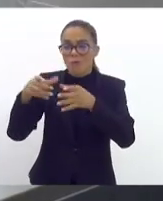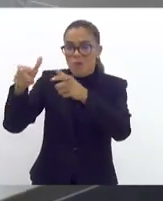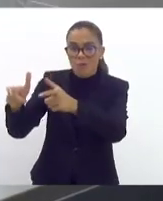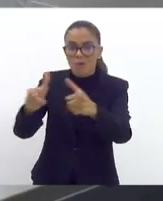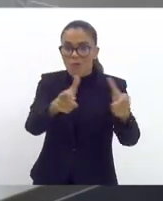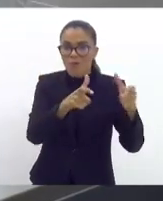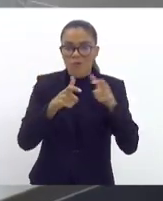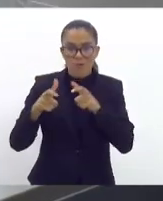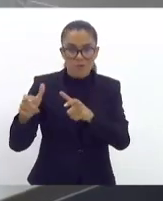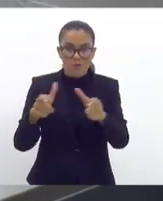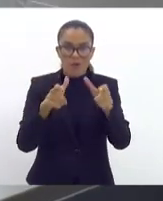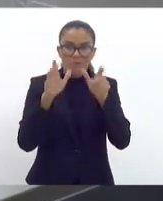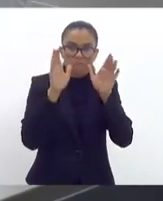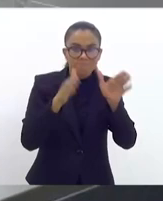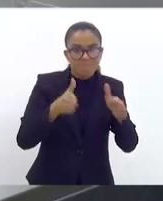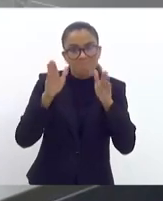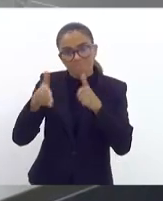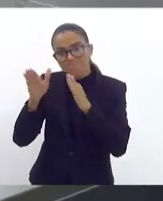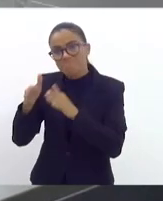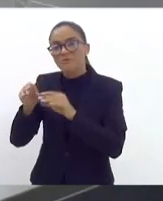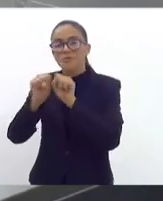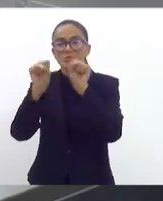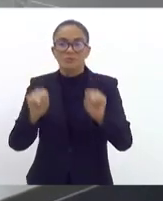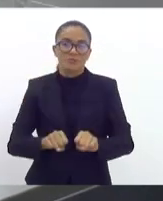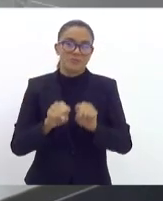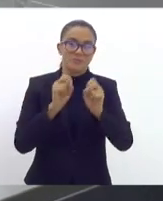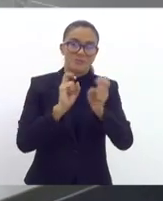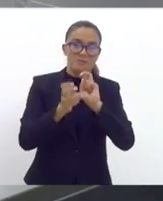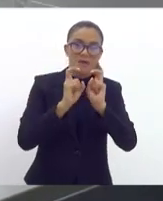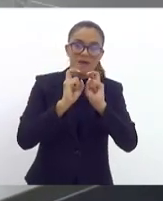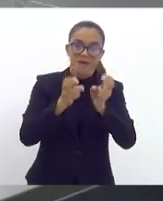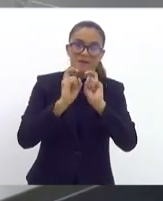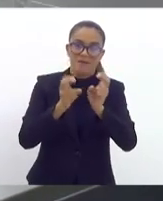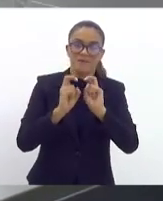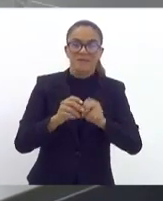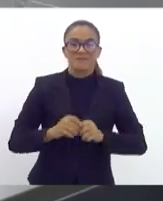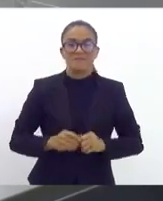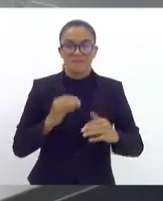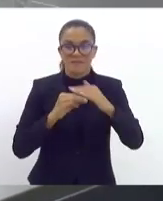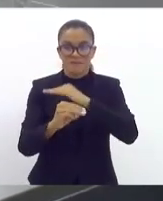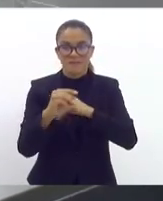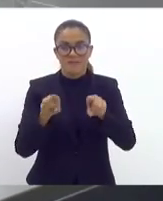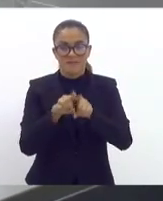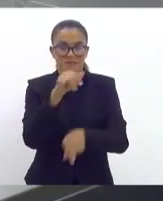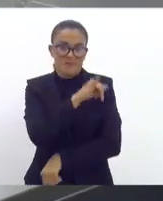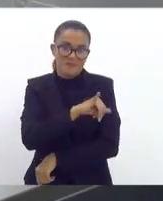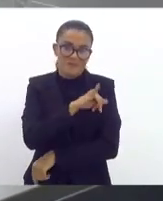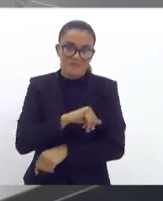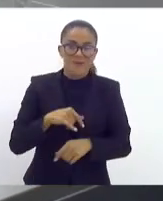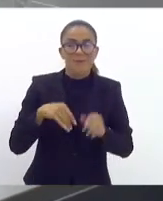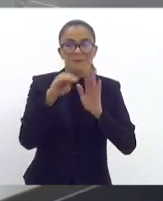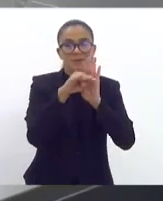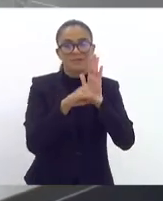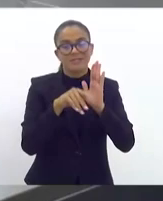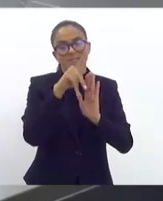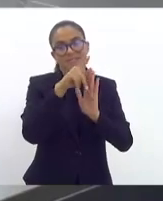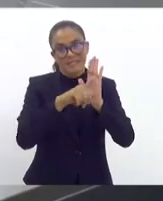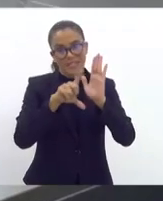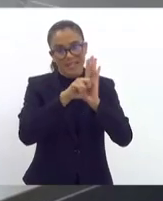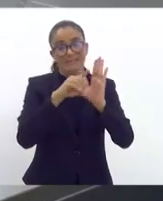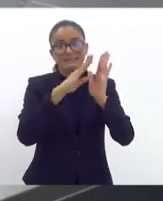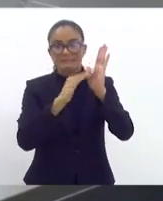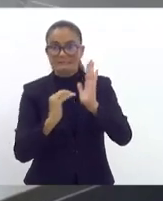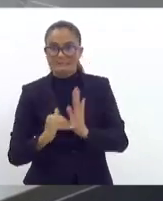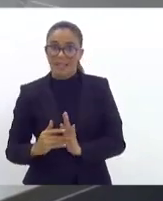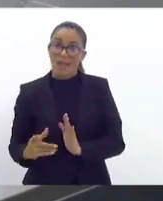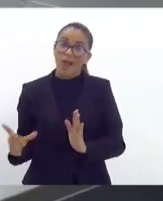mulheres nos sistemas Ferroviários e metroviários do Estado do Rio de Janeiro o projeto tinha sido retirado de pauta na oitava reunião ordinária